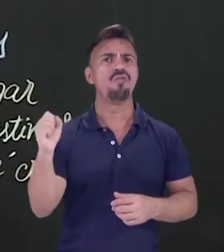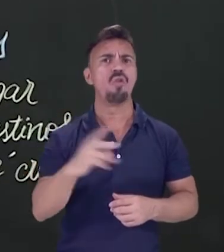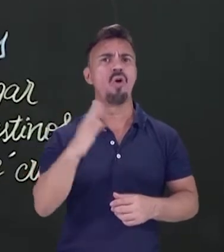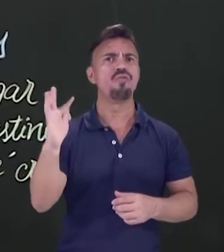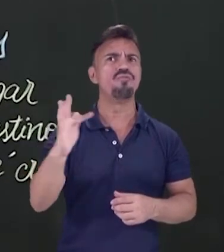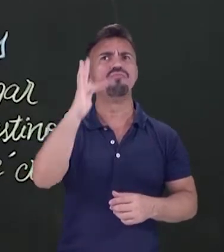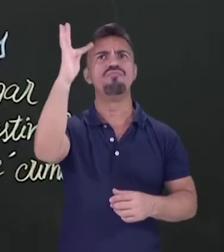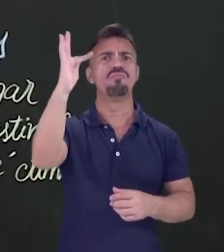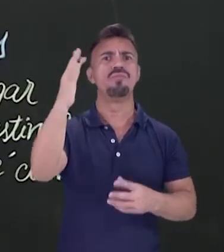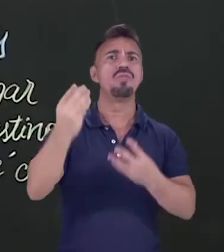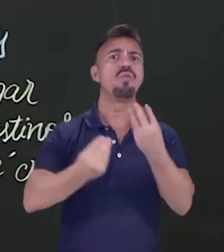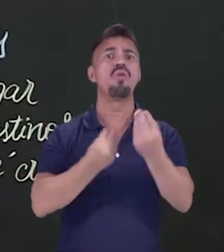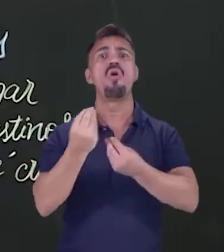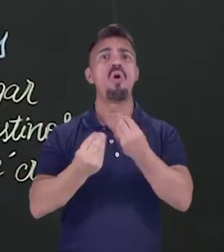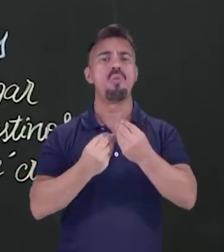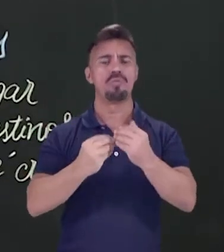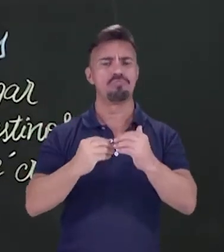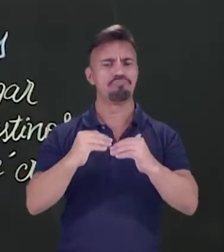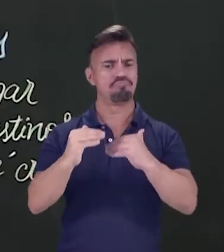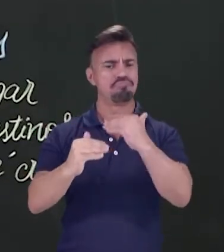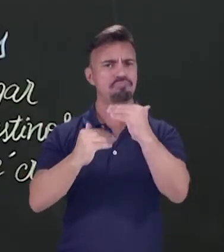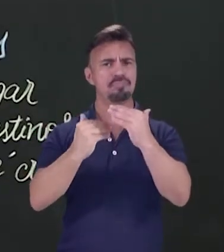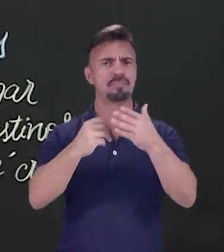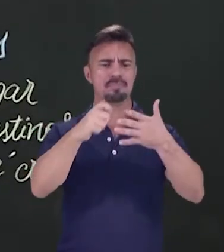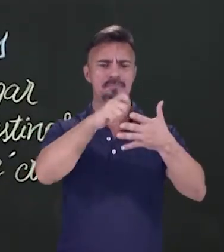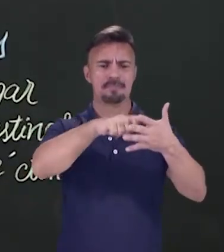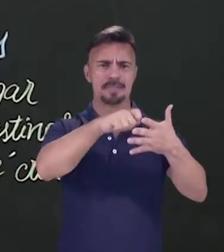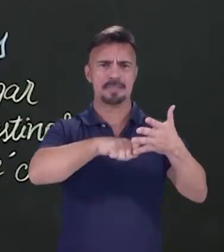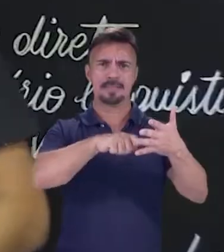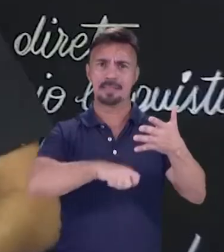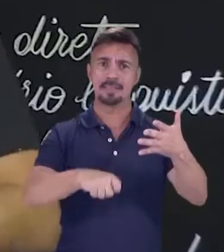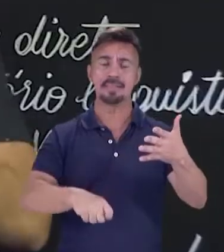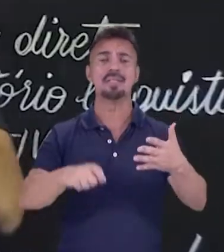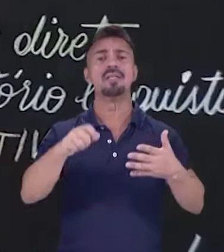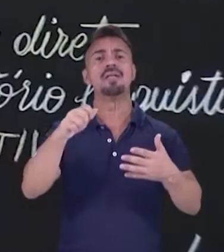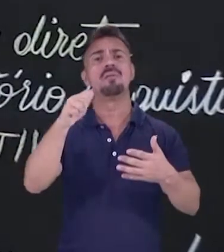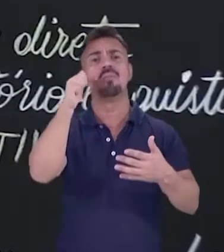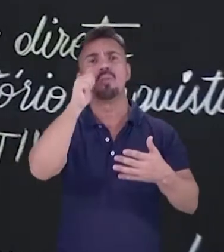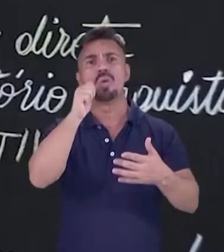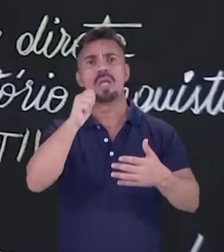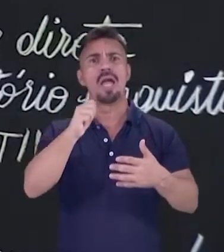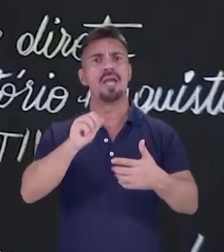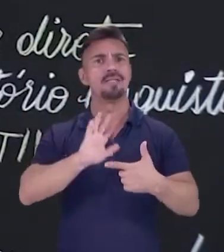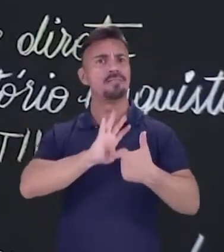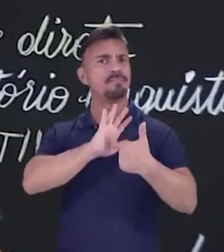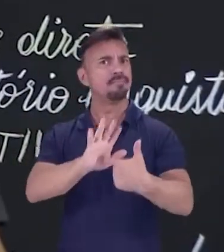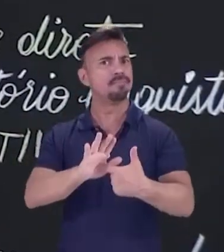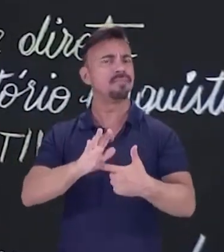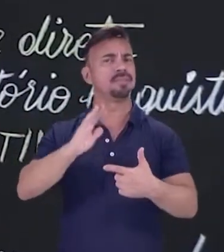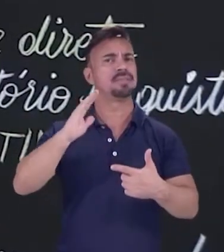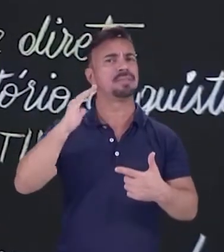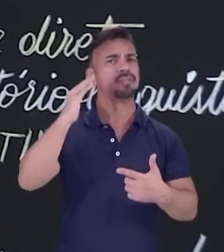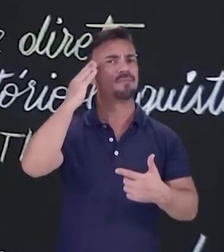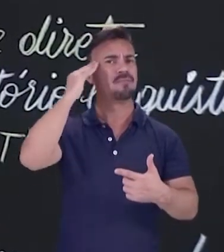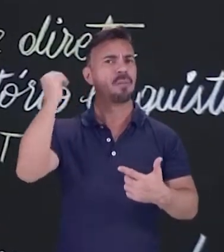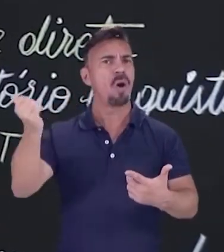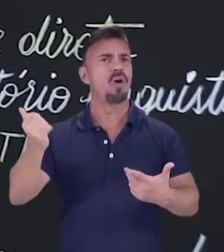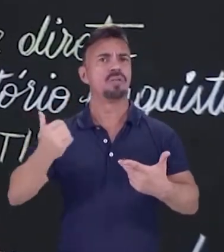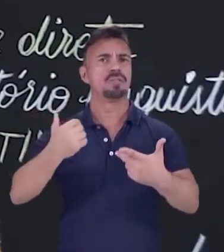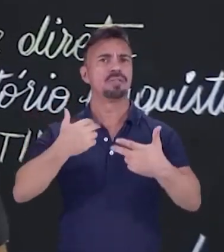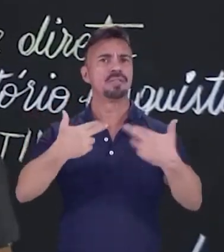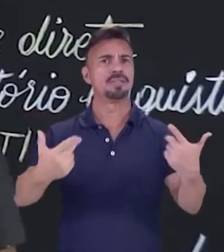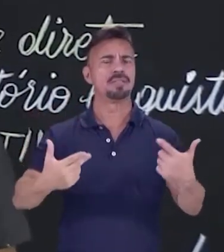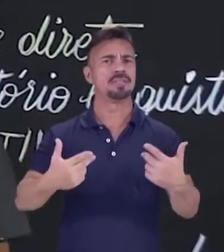Muito provavelmente eu vou apresentar no desenvolvimento exemplos de mulheres representativas, de trajetórias femininas relevantes, que me ajudem a concluir